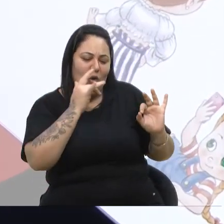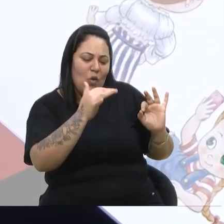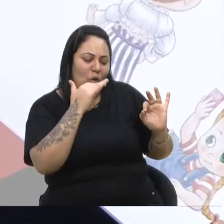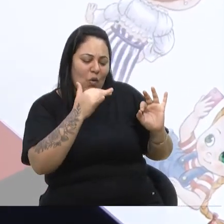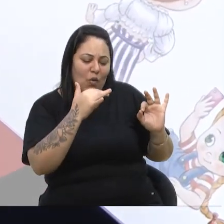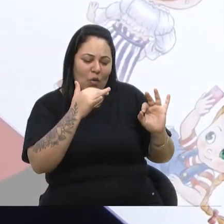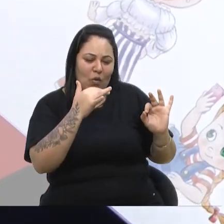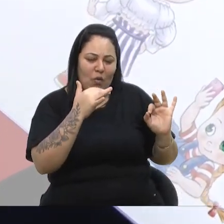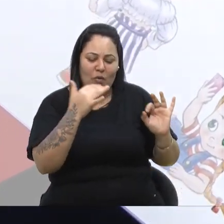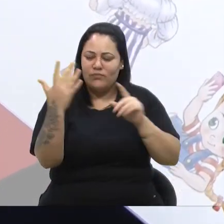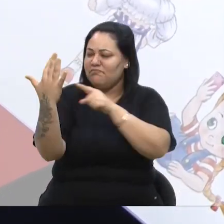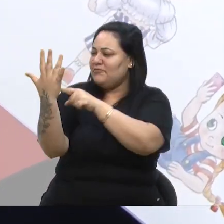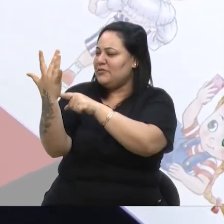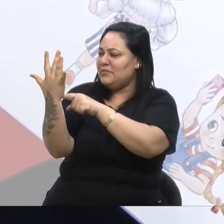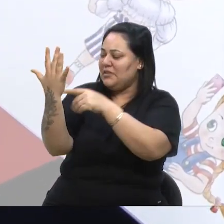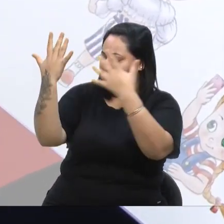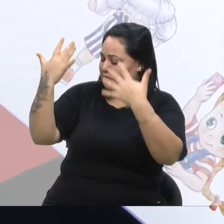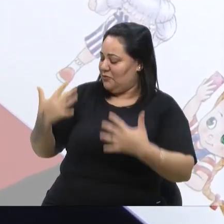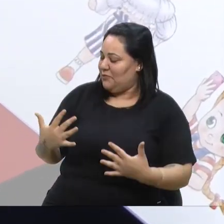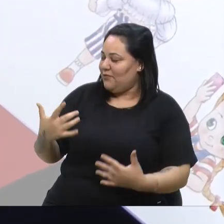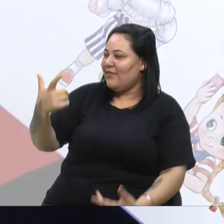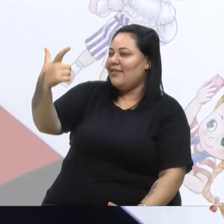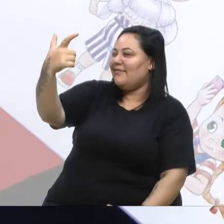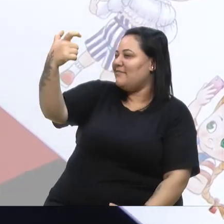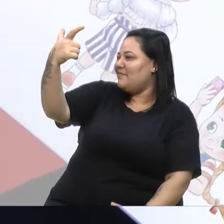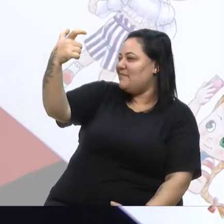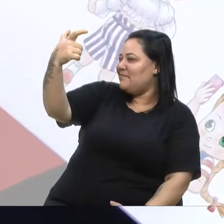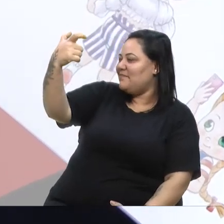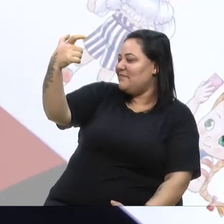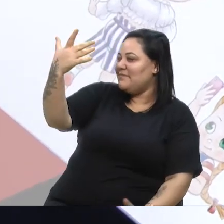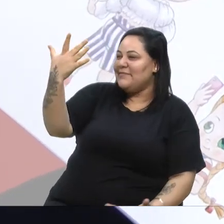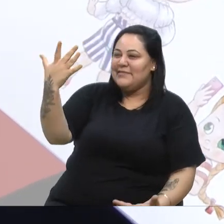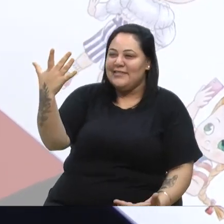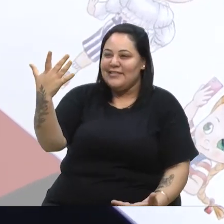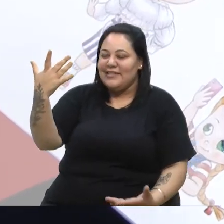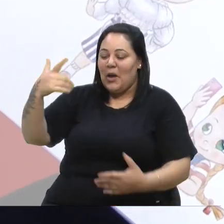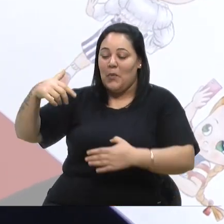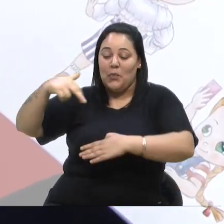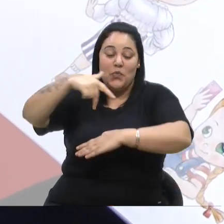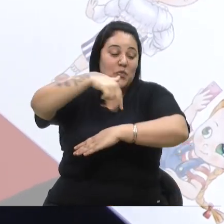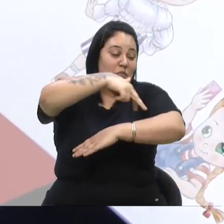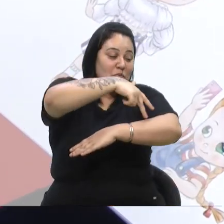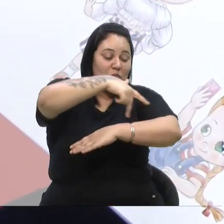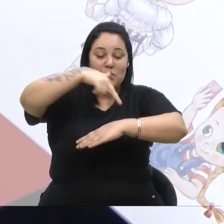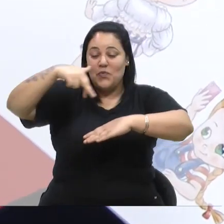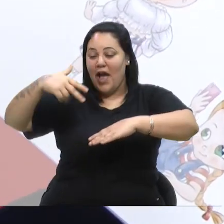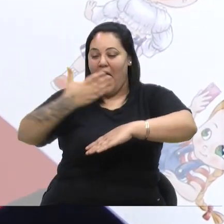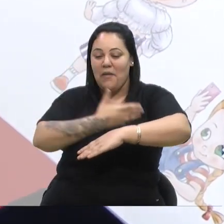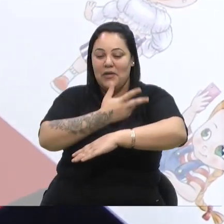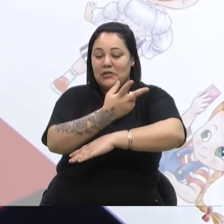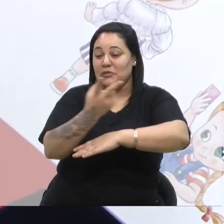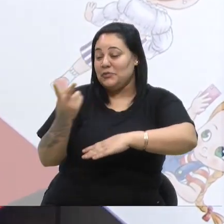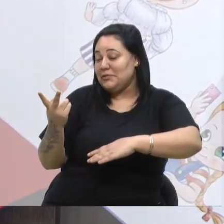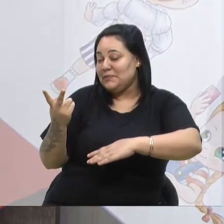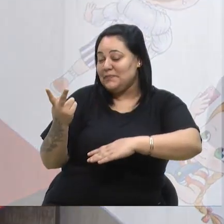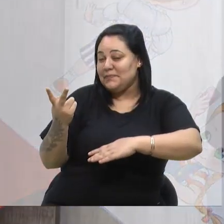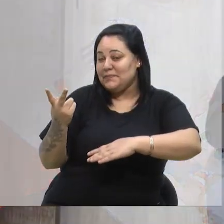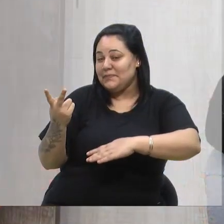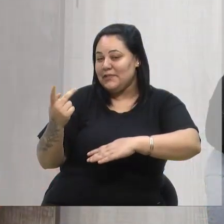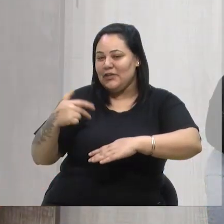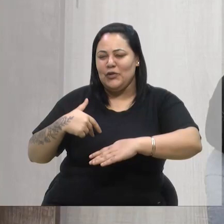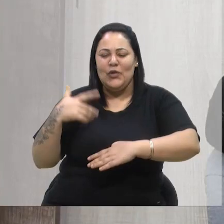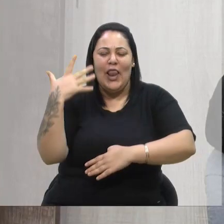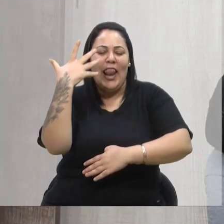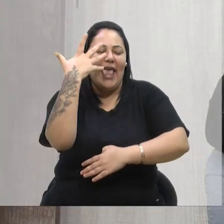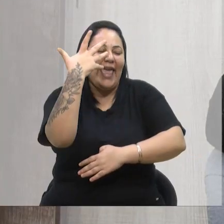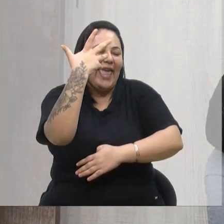cores. Colocavam as roupas, faziam selfies e uma desfilava para a outra. A menina Lina estava achando